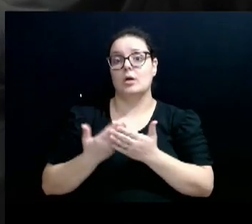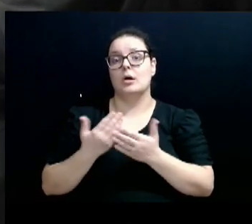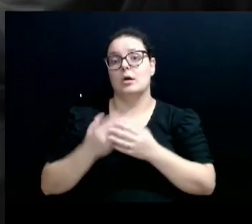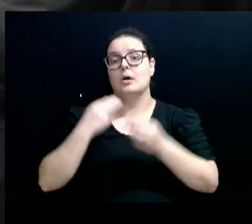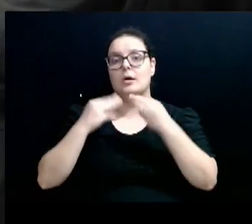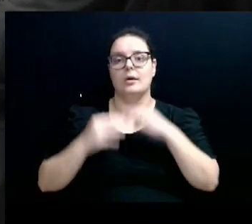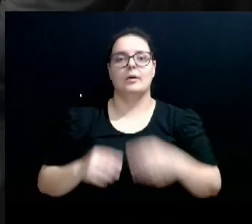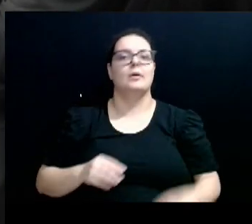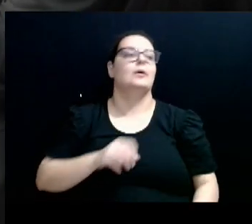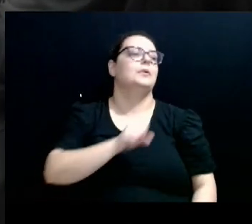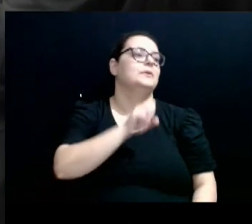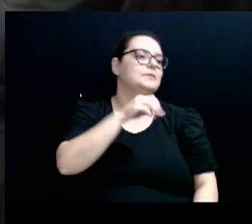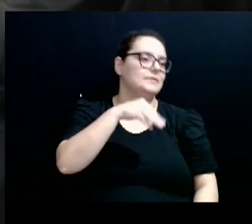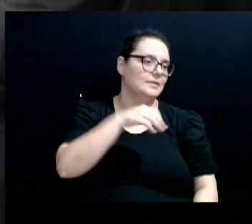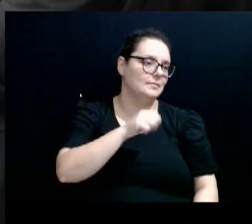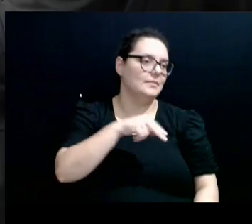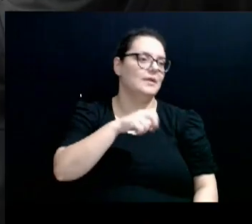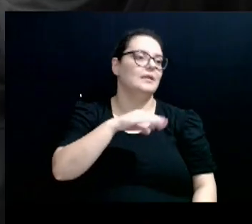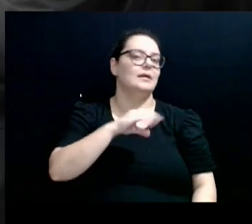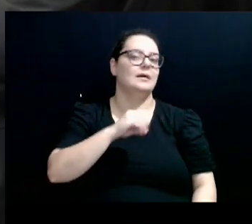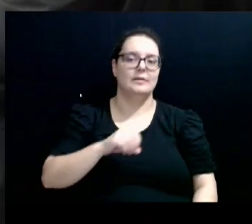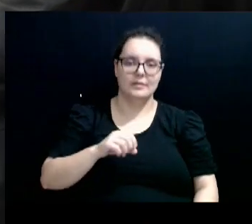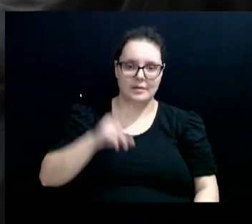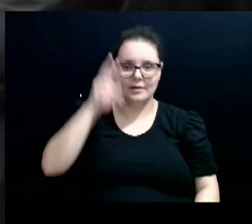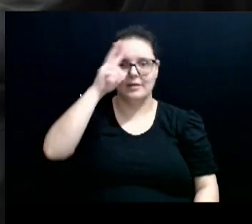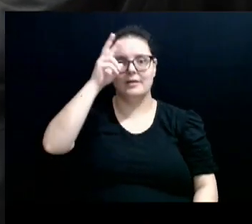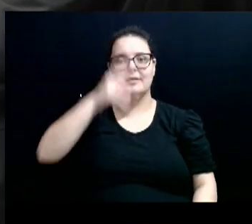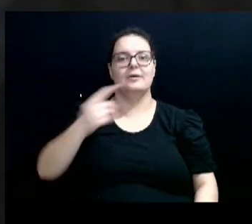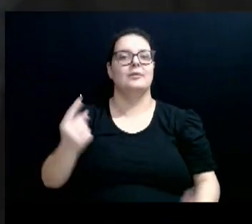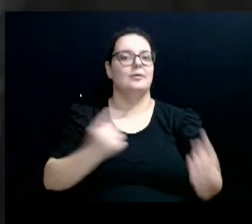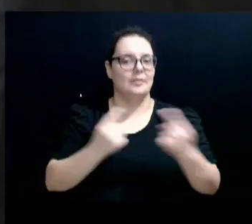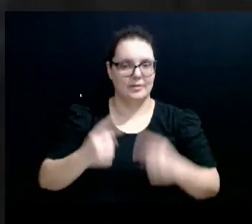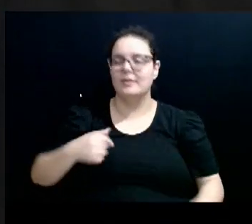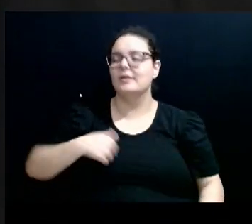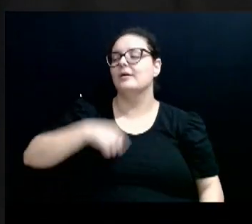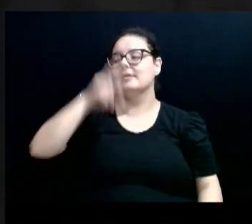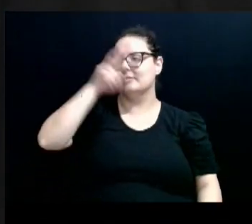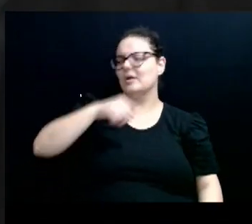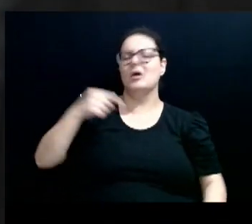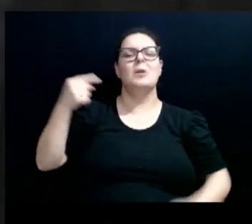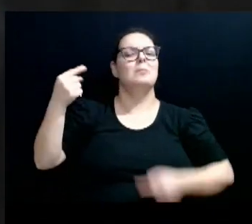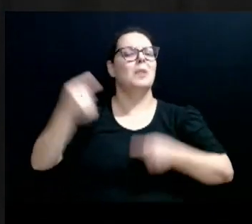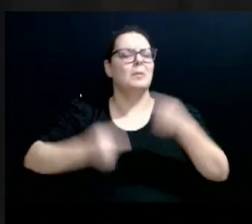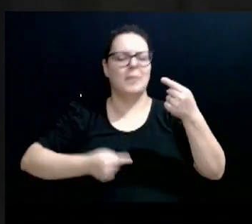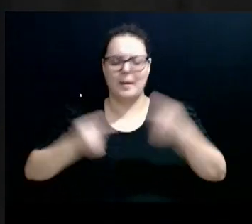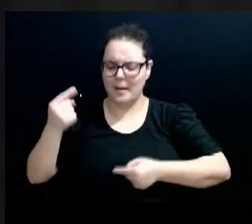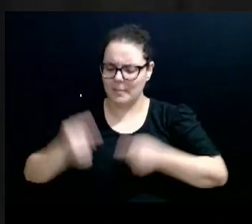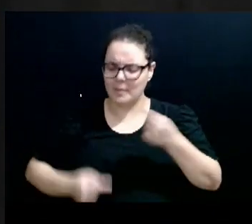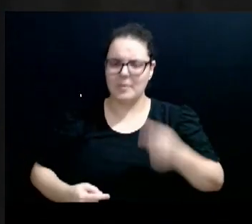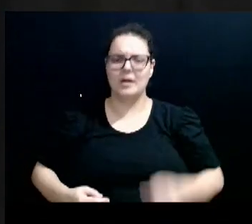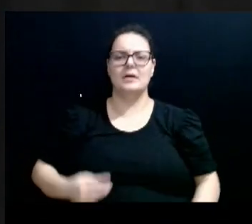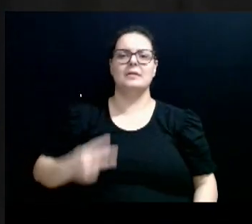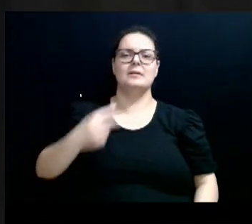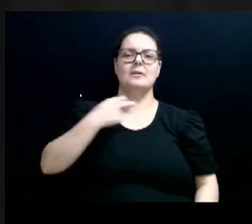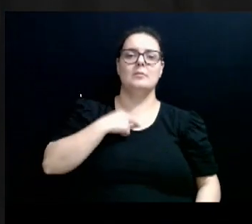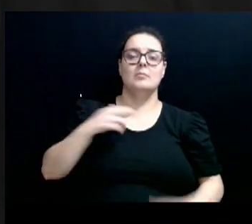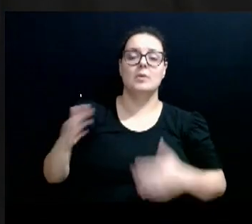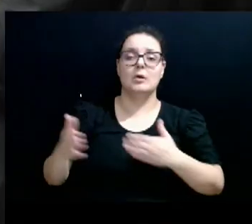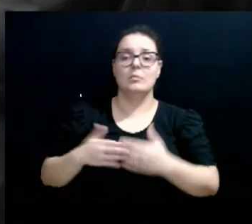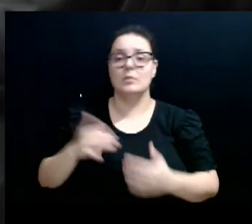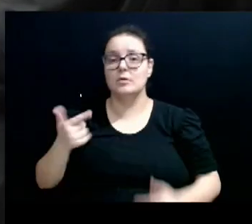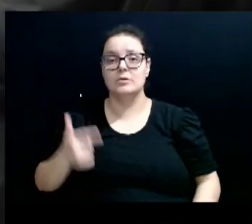lembro que o senhor trouxe o pessoal aqui, eu lembro. Que eu debati com isso, não pode fechar a escola, mas não tinha jeito. As mães vinham